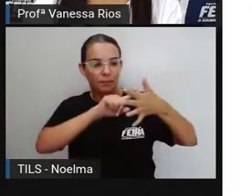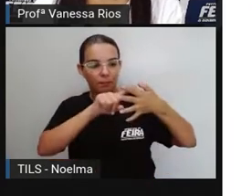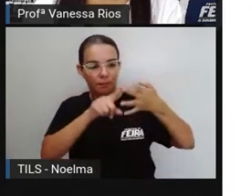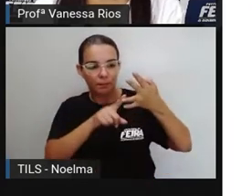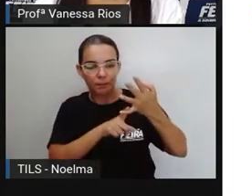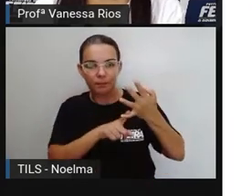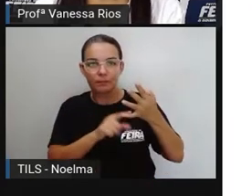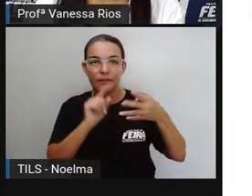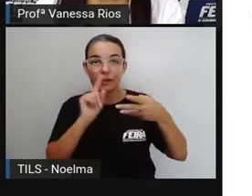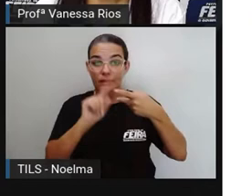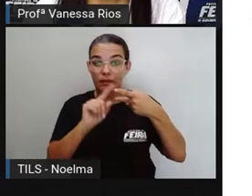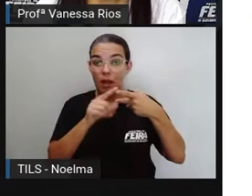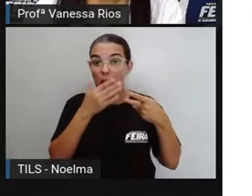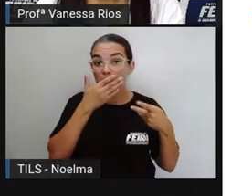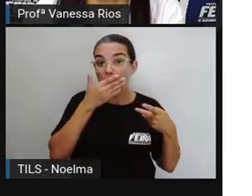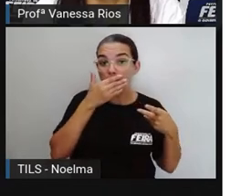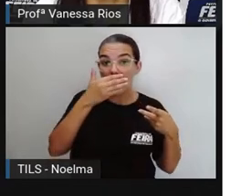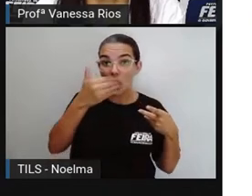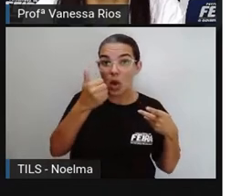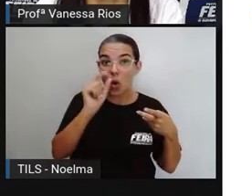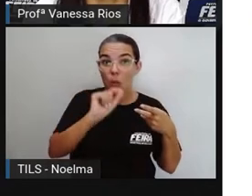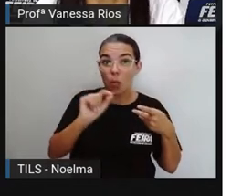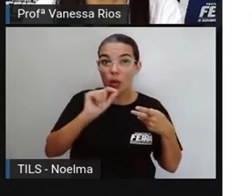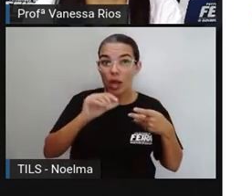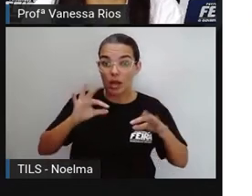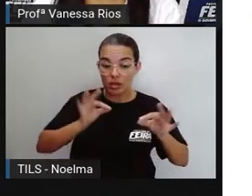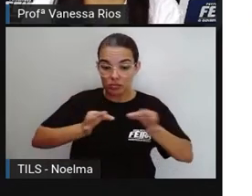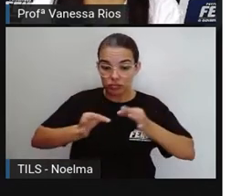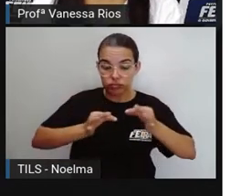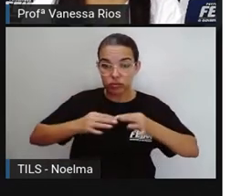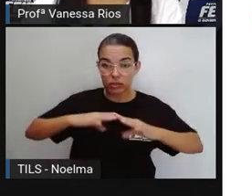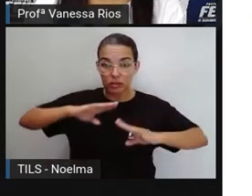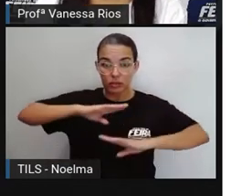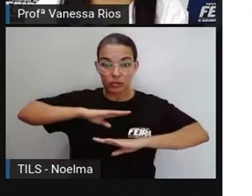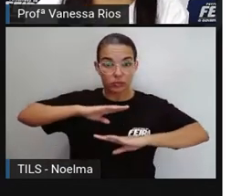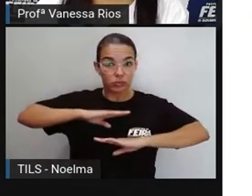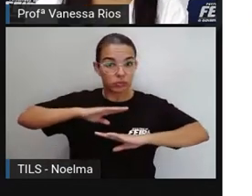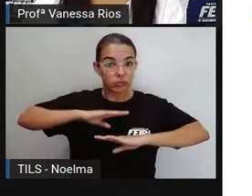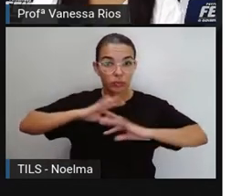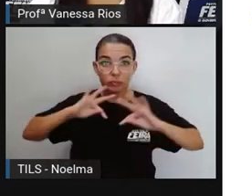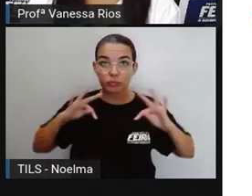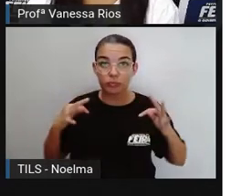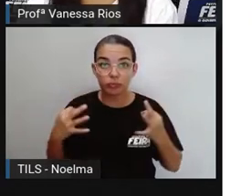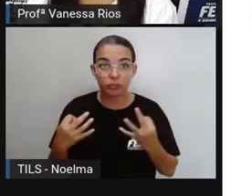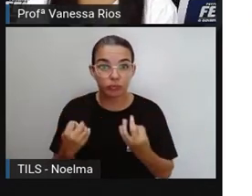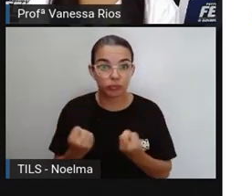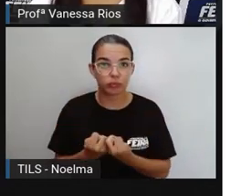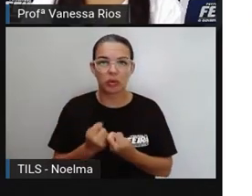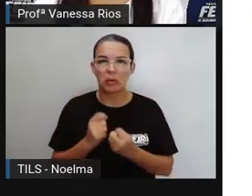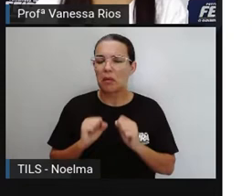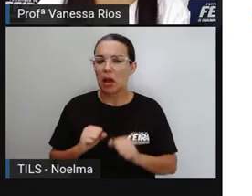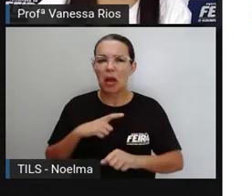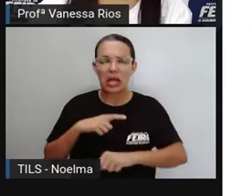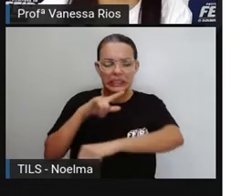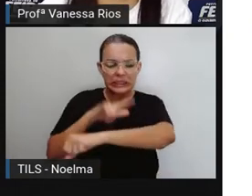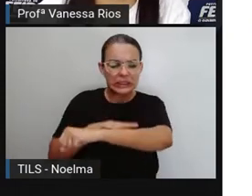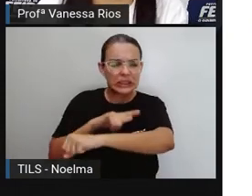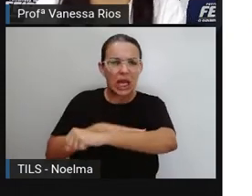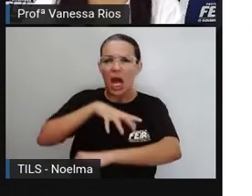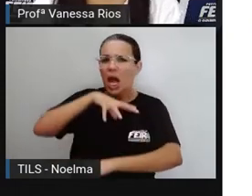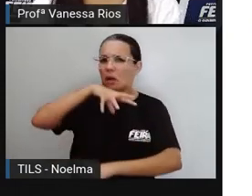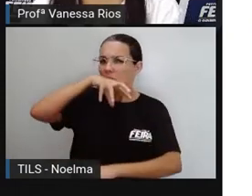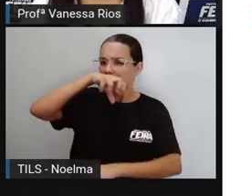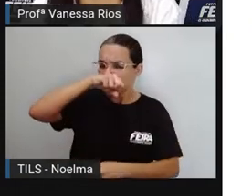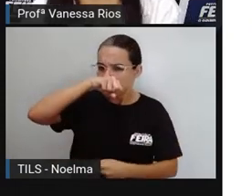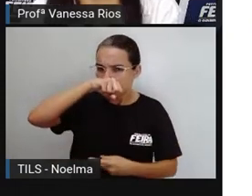Melhora a funcionalidade do organismo e todos os seus sistemas. Então, sistema urinário, sistema